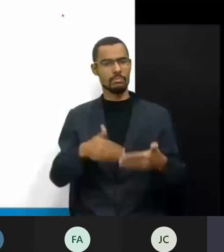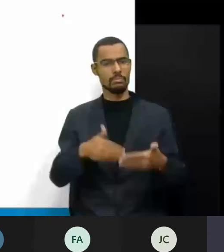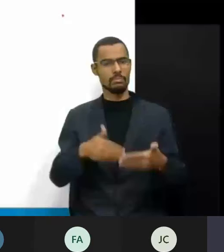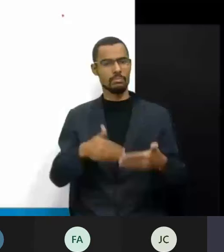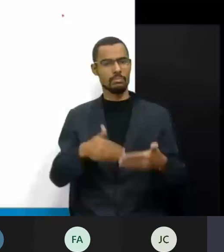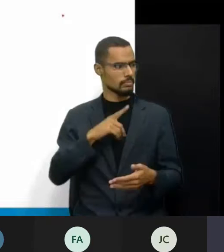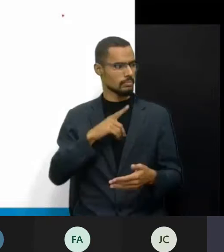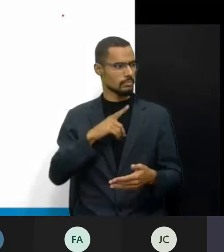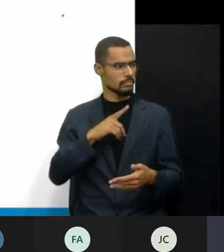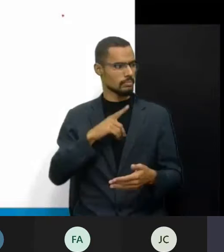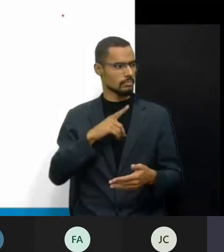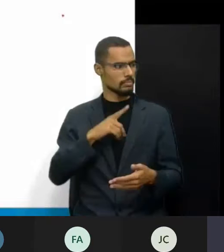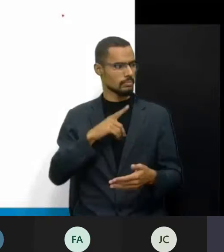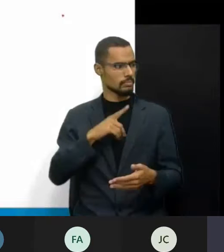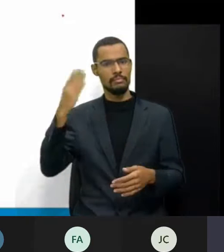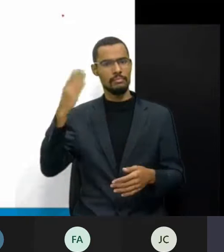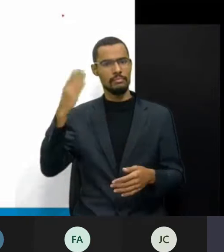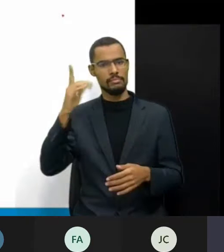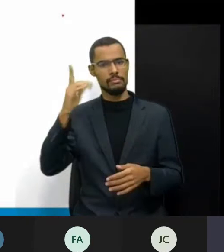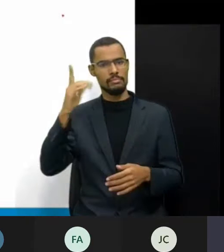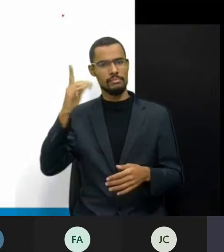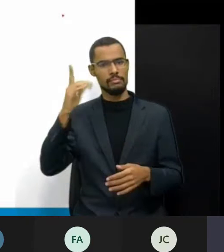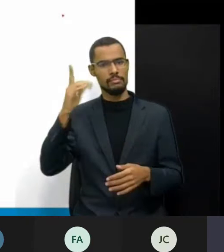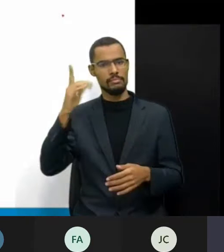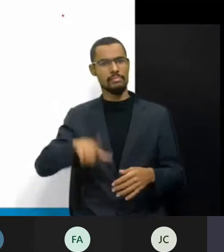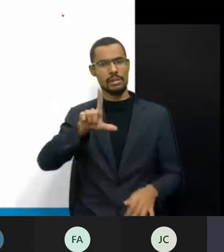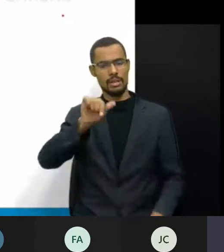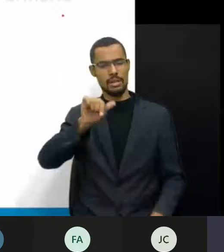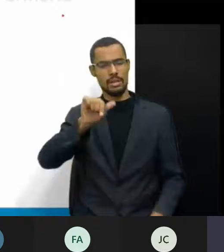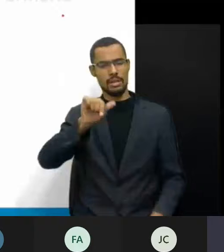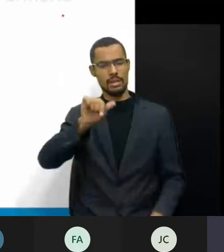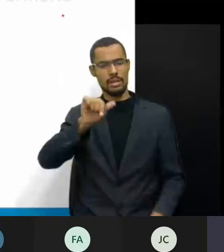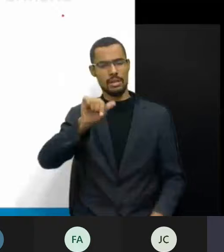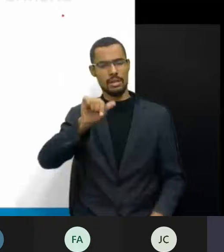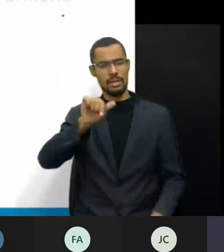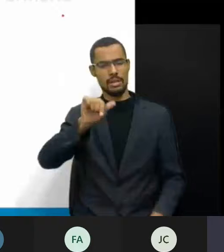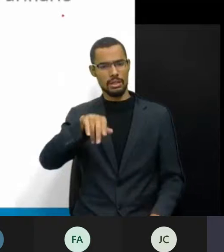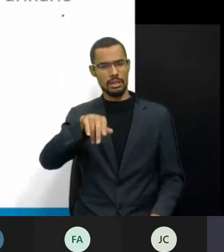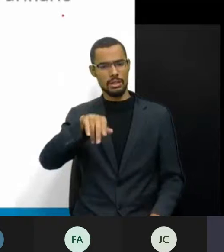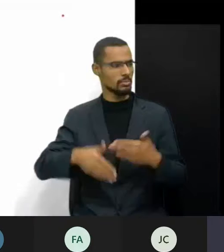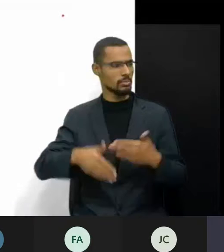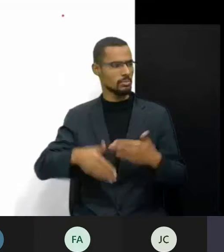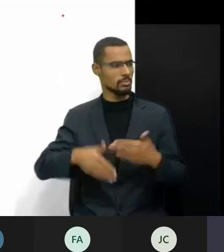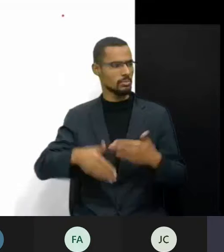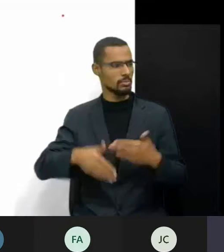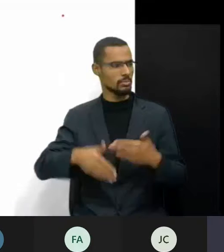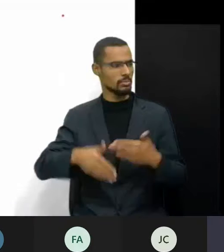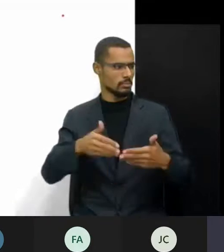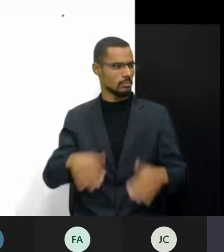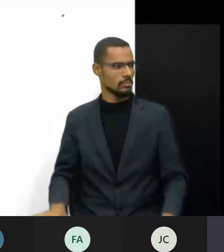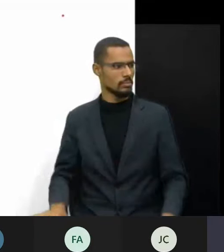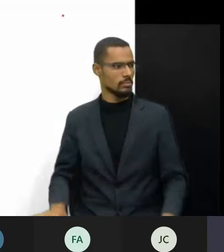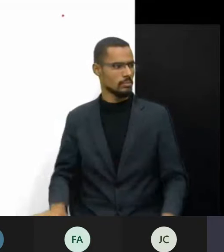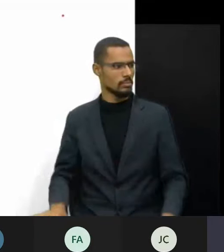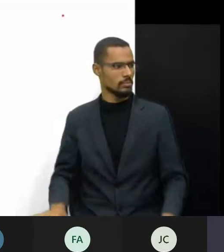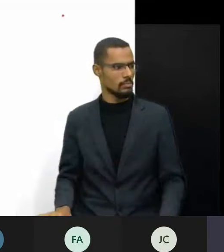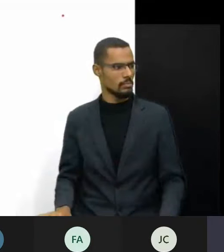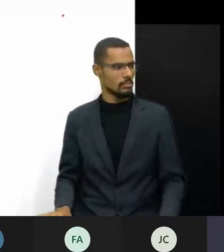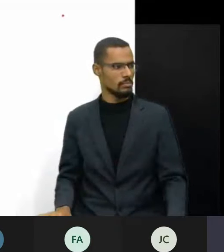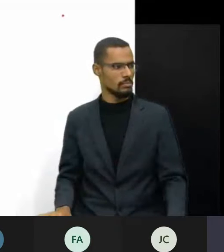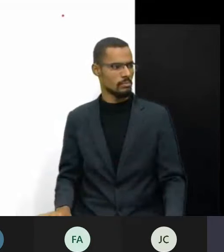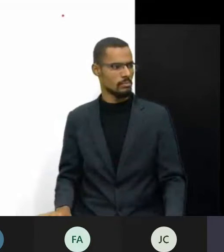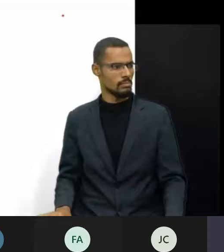corte, ele é corado, então, com hematoxilina e eosina. E nós vamos observar não somente no